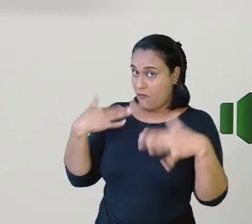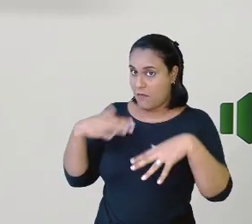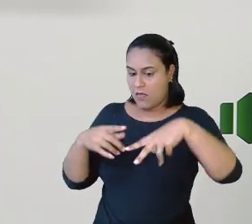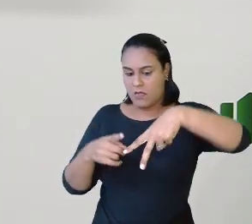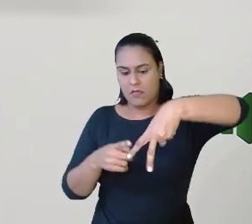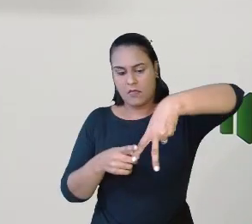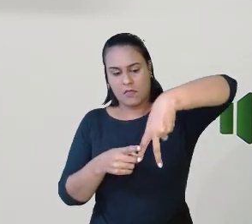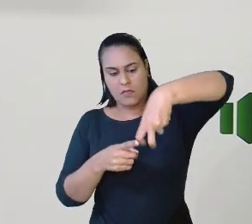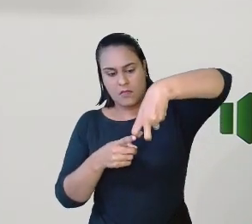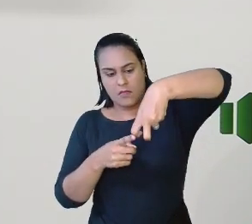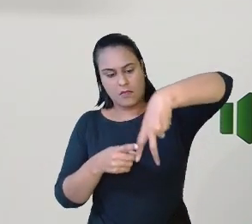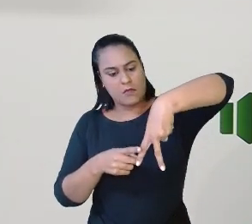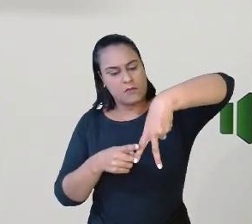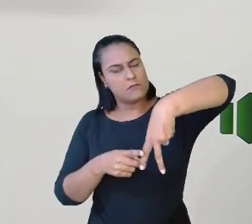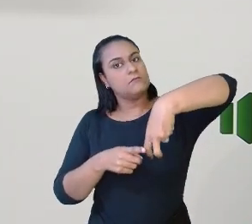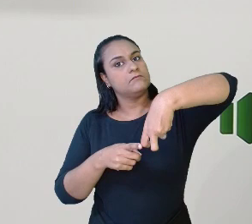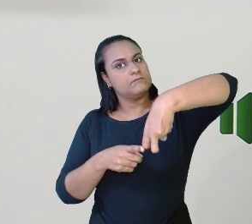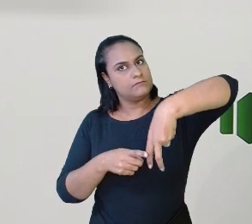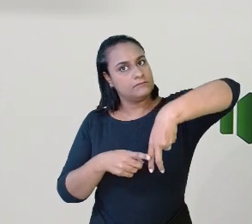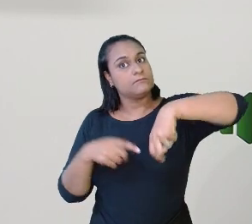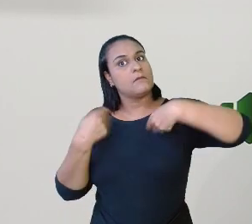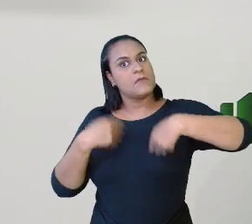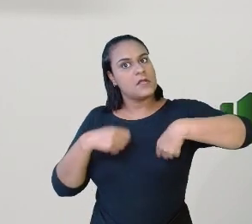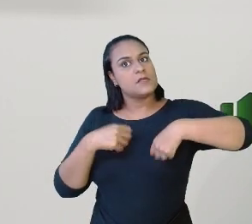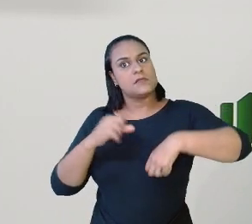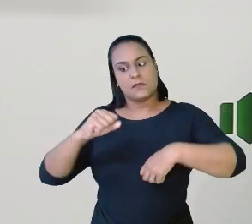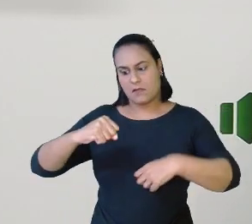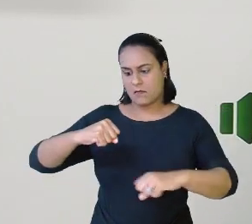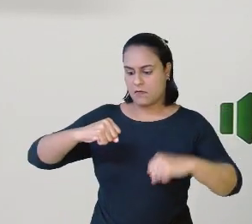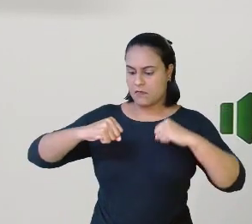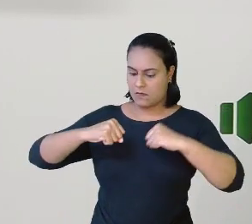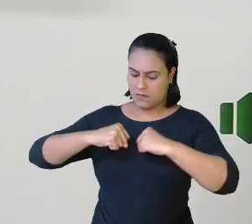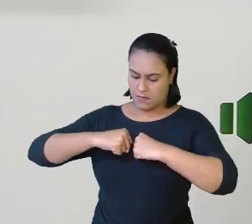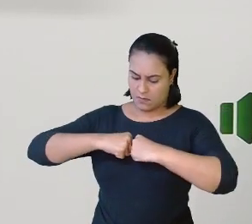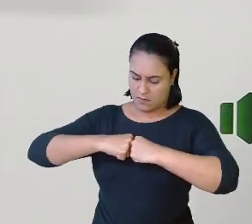tem muito impacto. Então, precisa entre um osso e outro